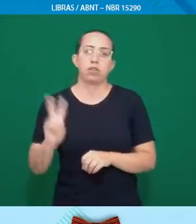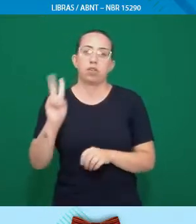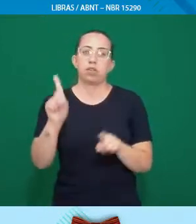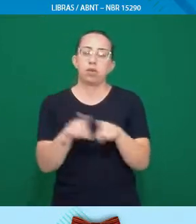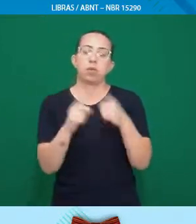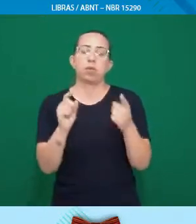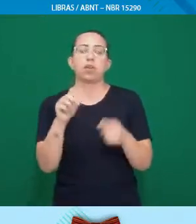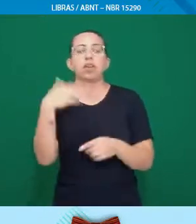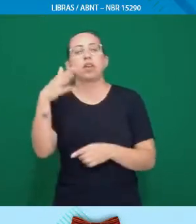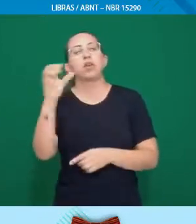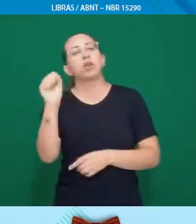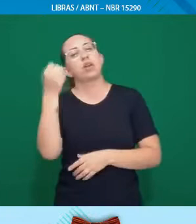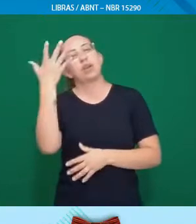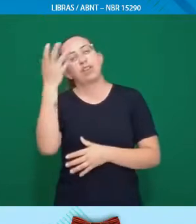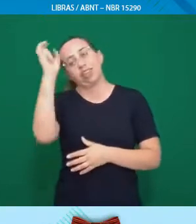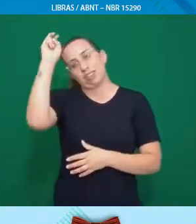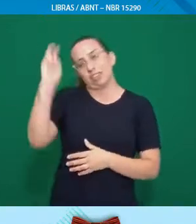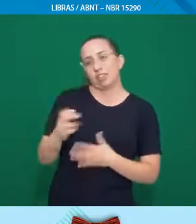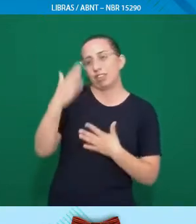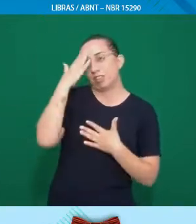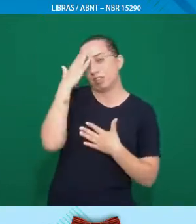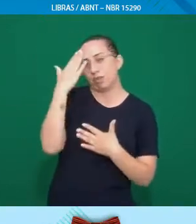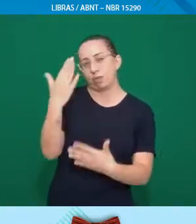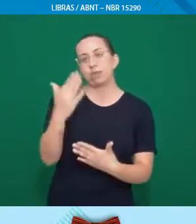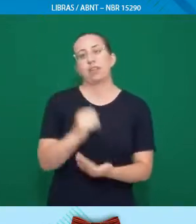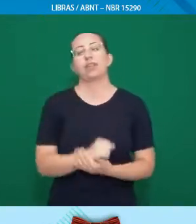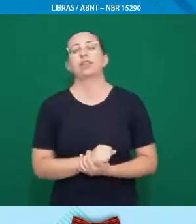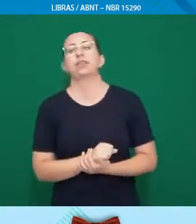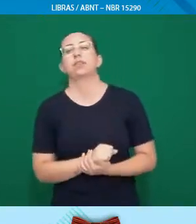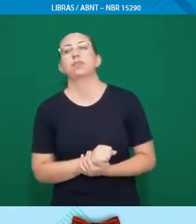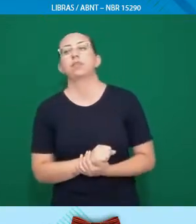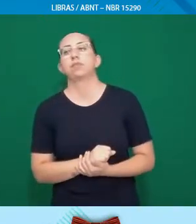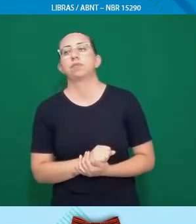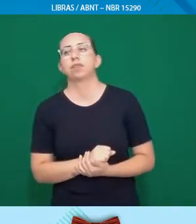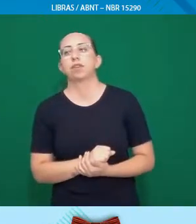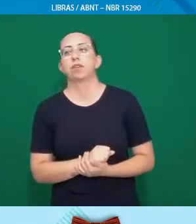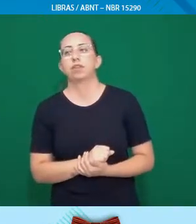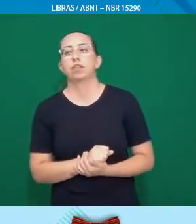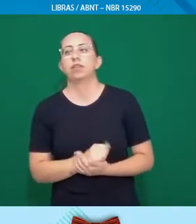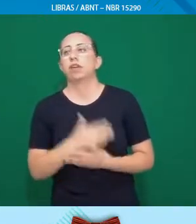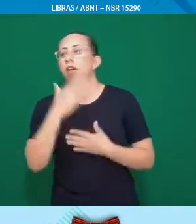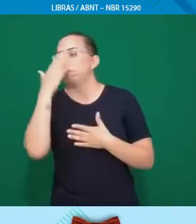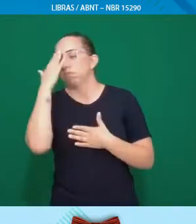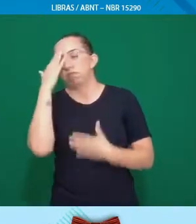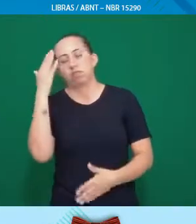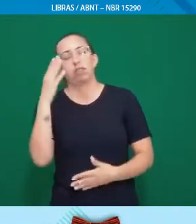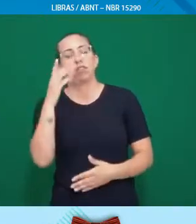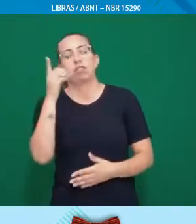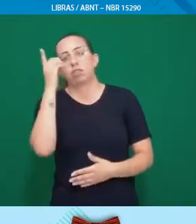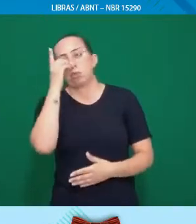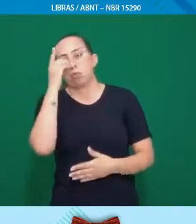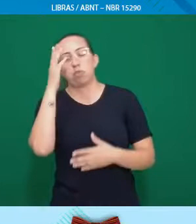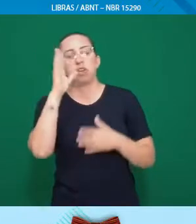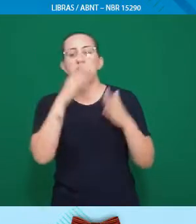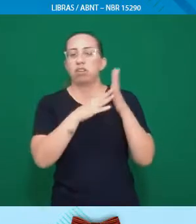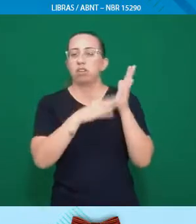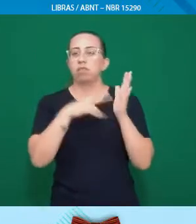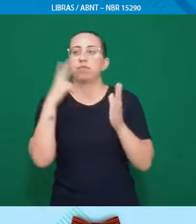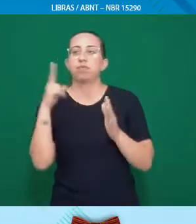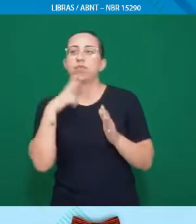ele acontece nós somos muito gratos por isso e agradeço a você agradeça os demais vereadores